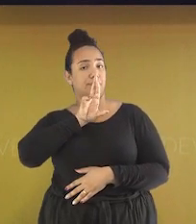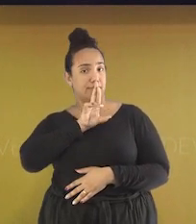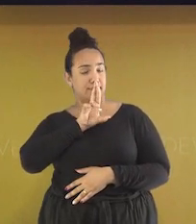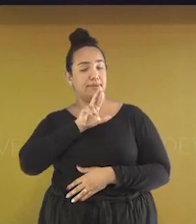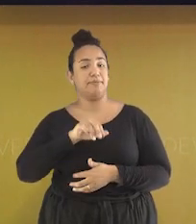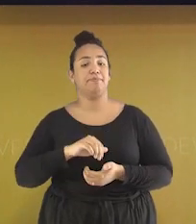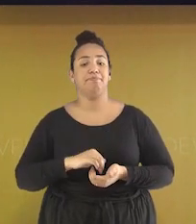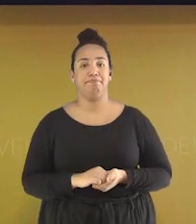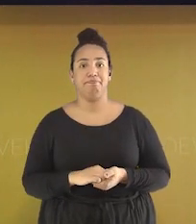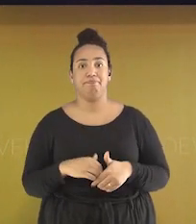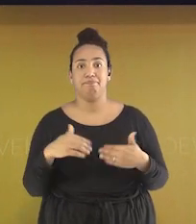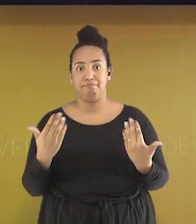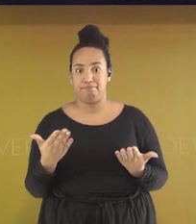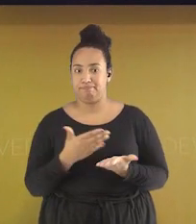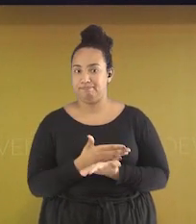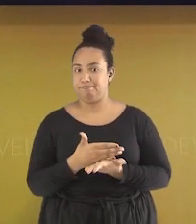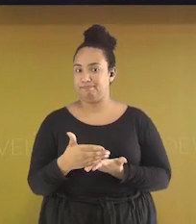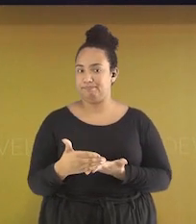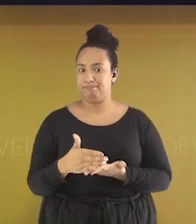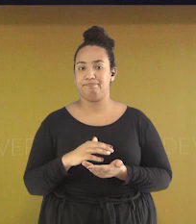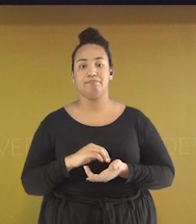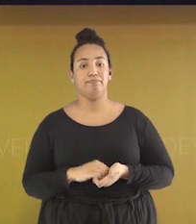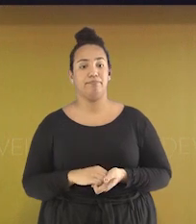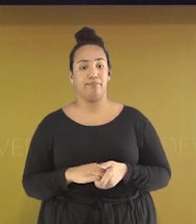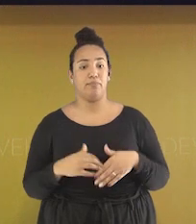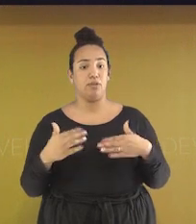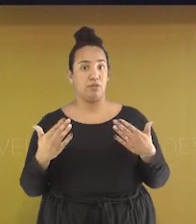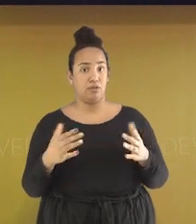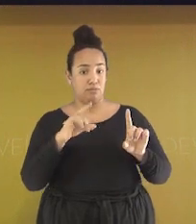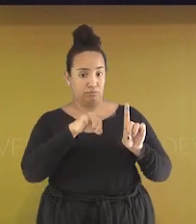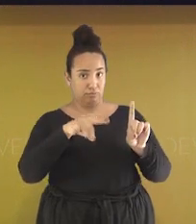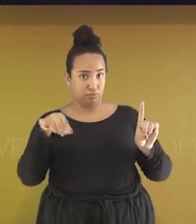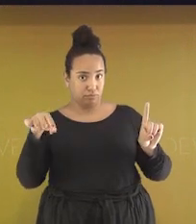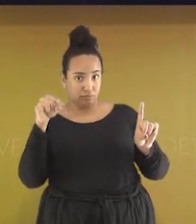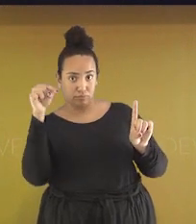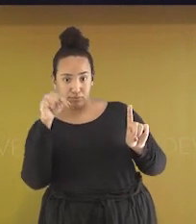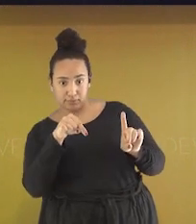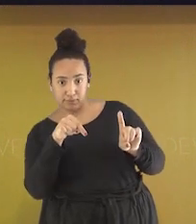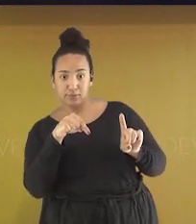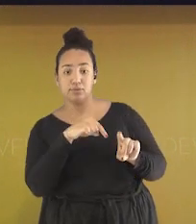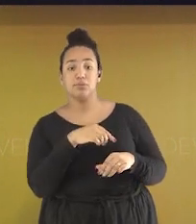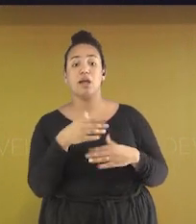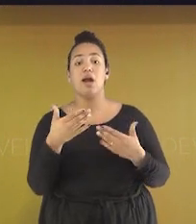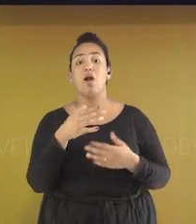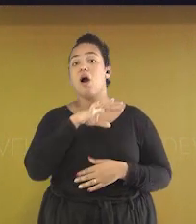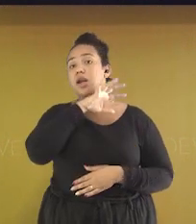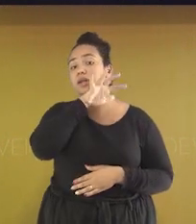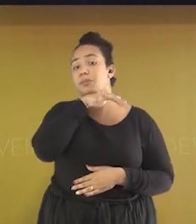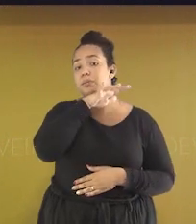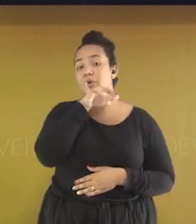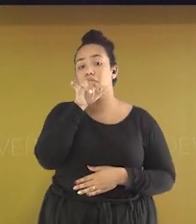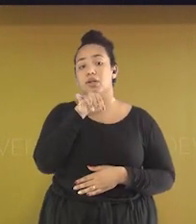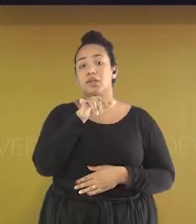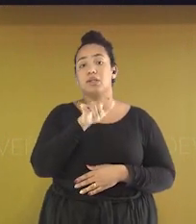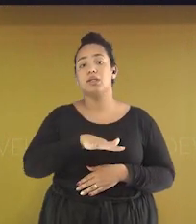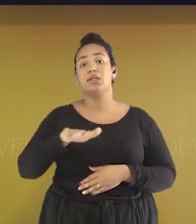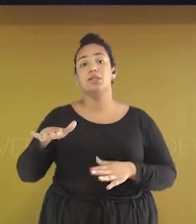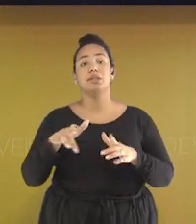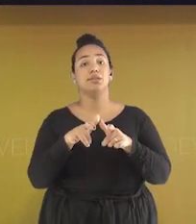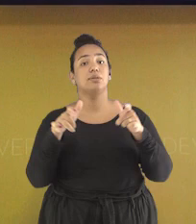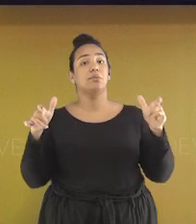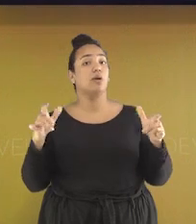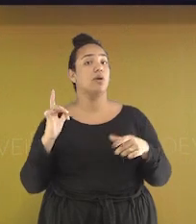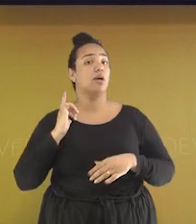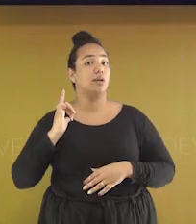responder algumas perguntas. Vamos lá? De acordo com o nosso gráfico, qual é o animal que a maioria